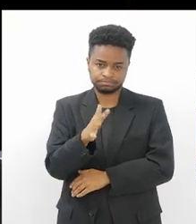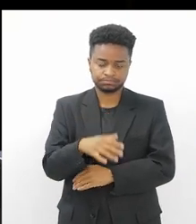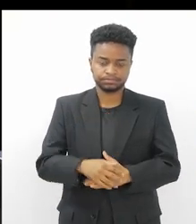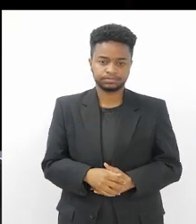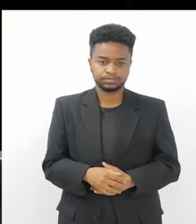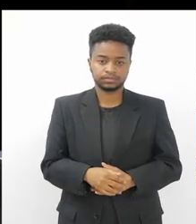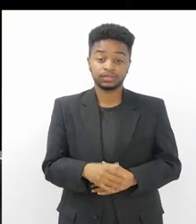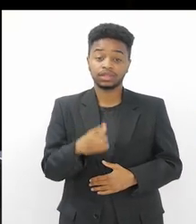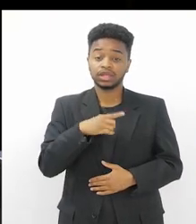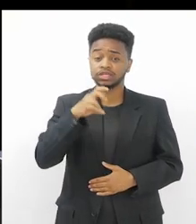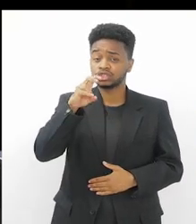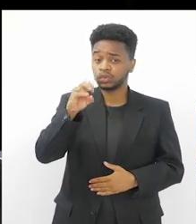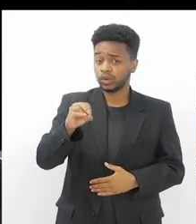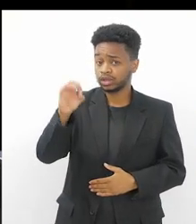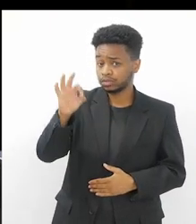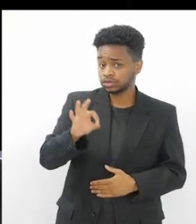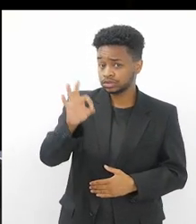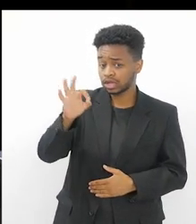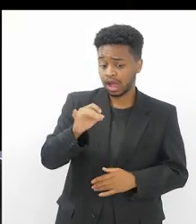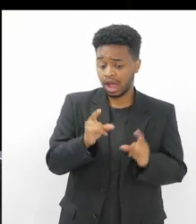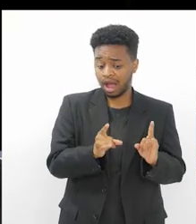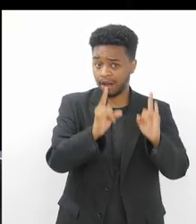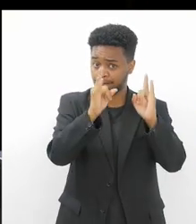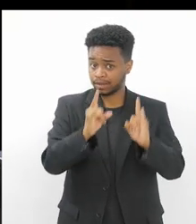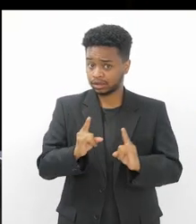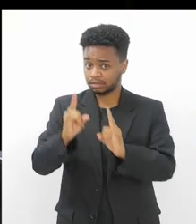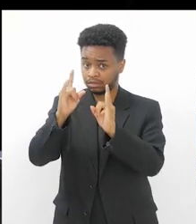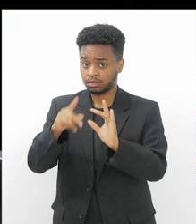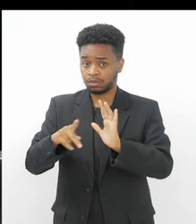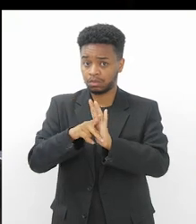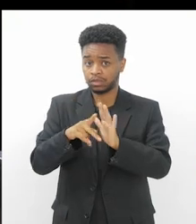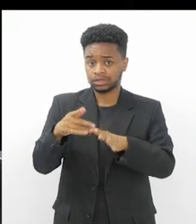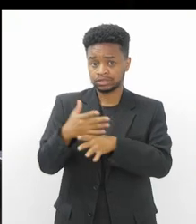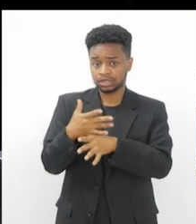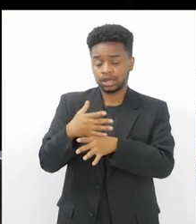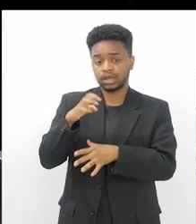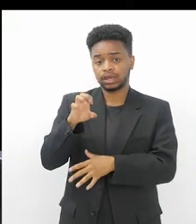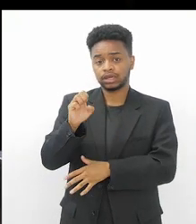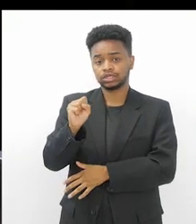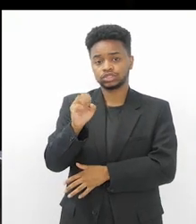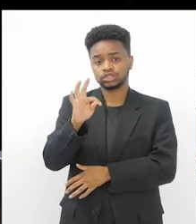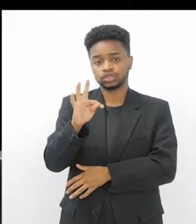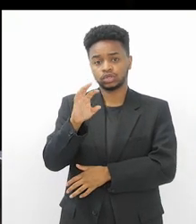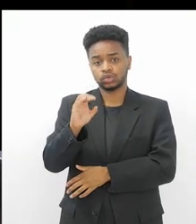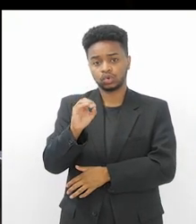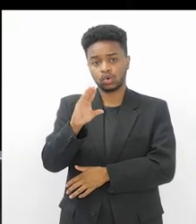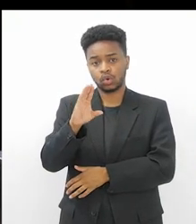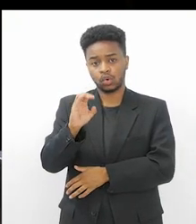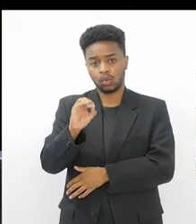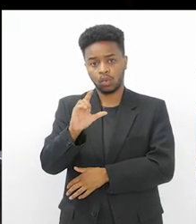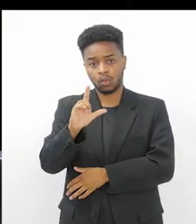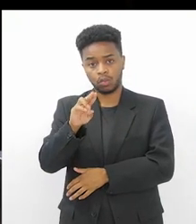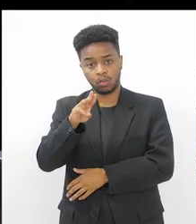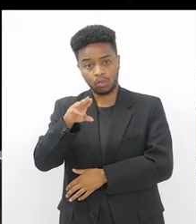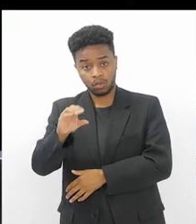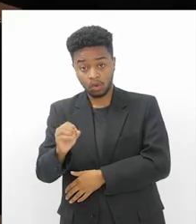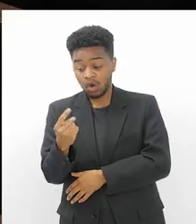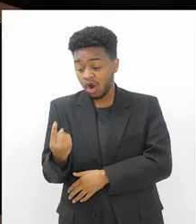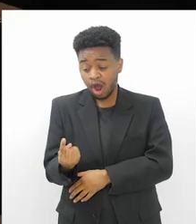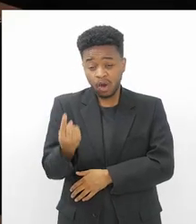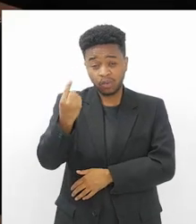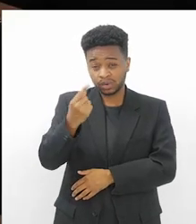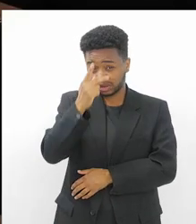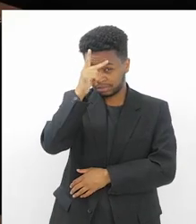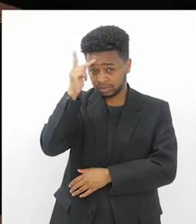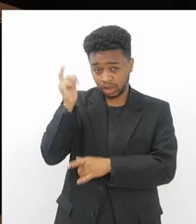anos 90, 50% dos apartamentos de Estocolmo eram alugados para uma única pessoa.